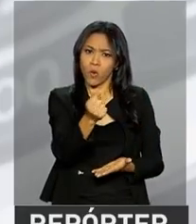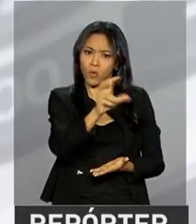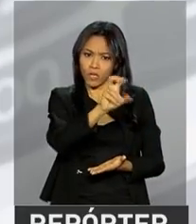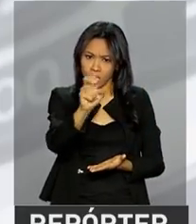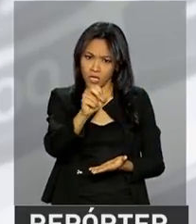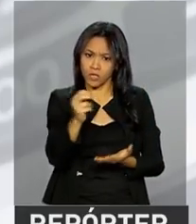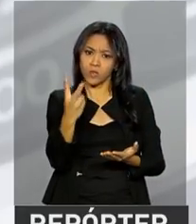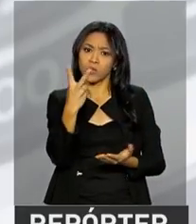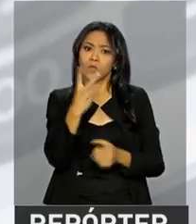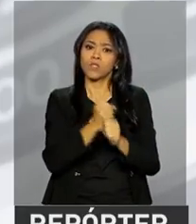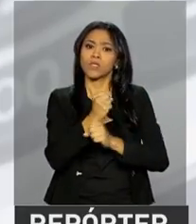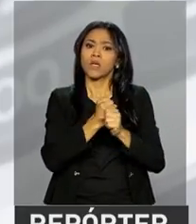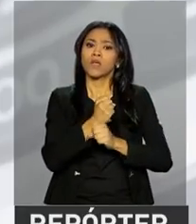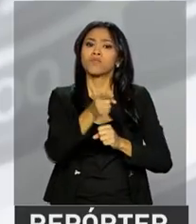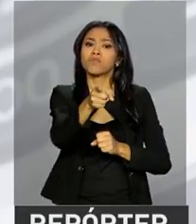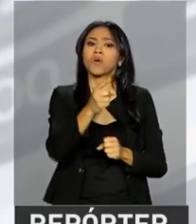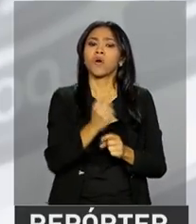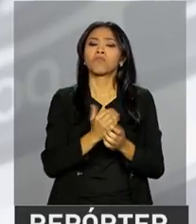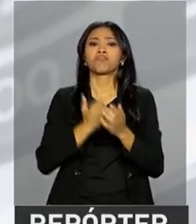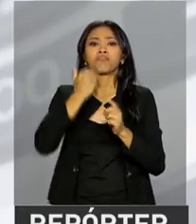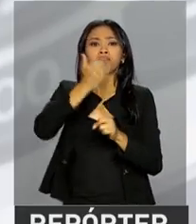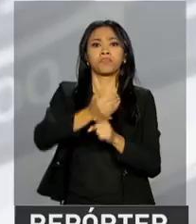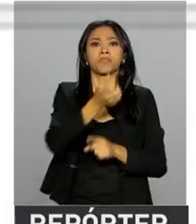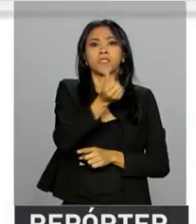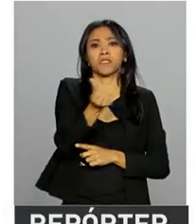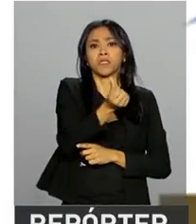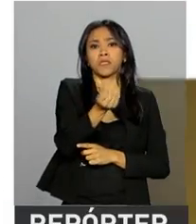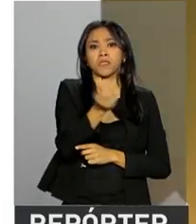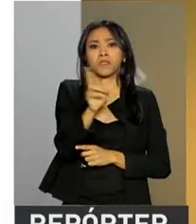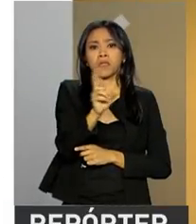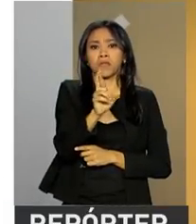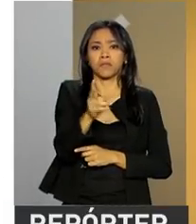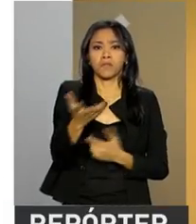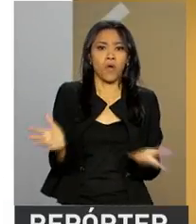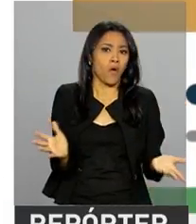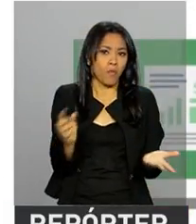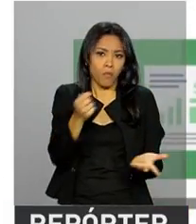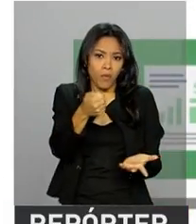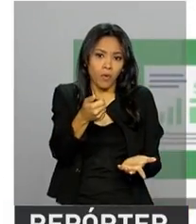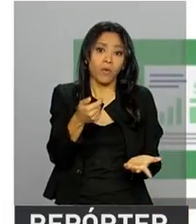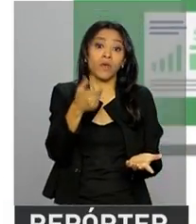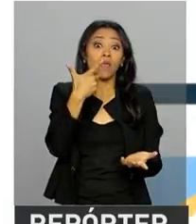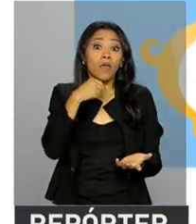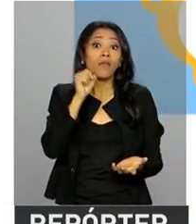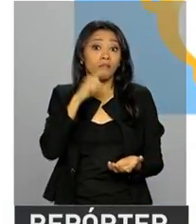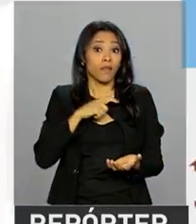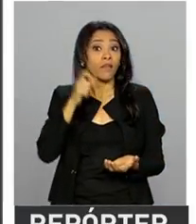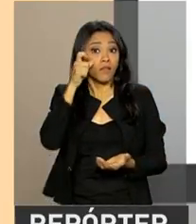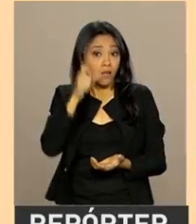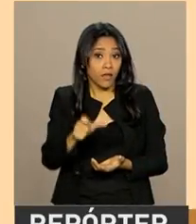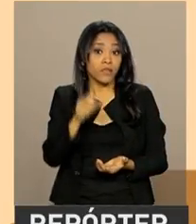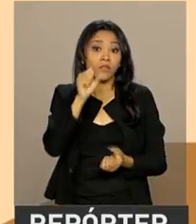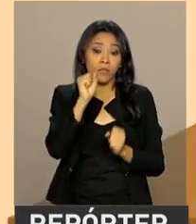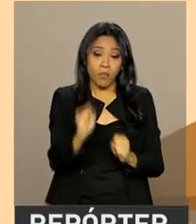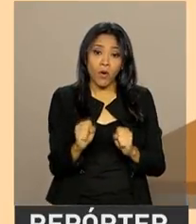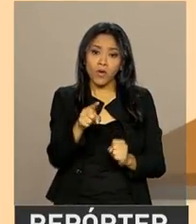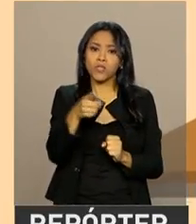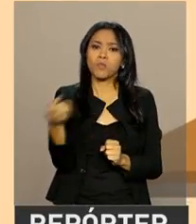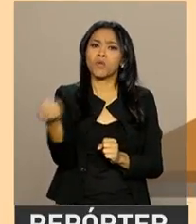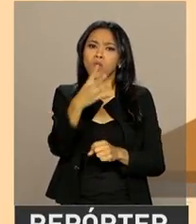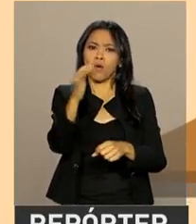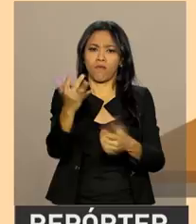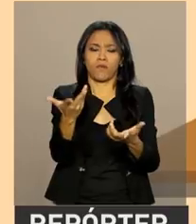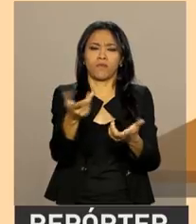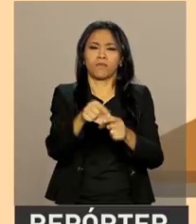período renderia cerca de 66 reais interessados em investir no tesouro direto poderão contar com uma nova ferramenta